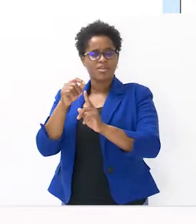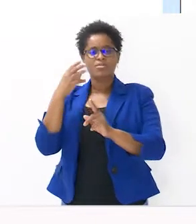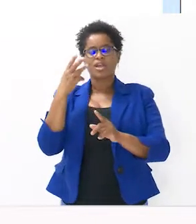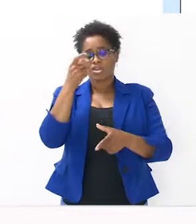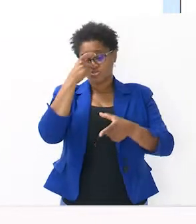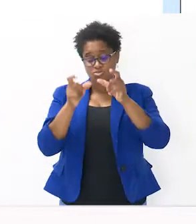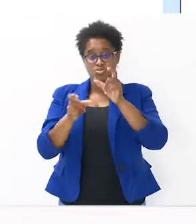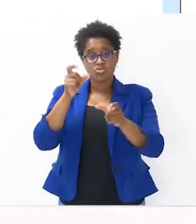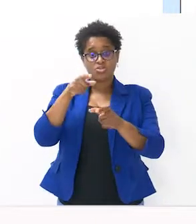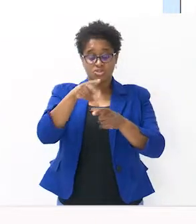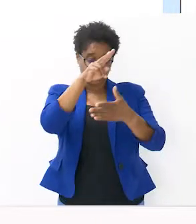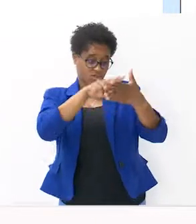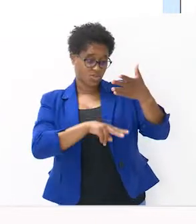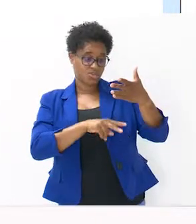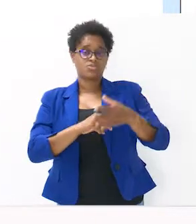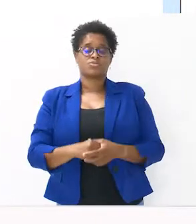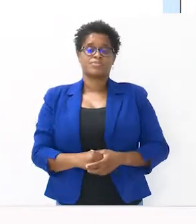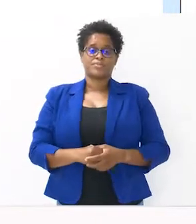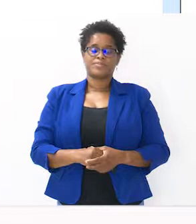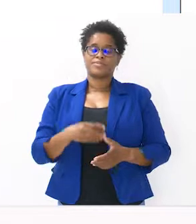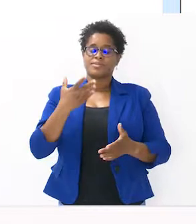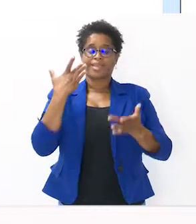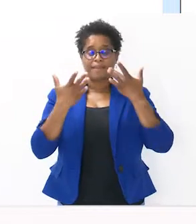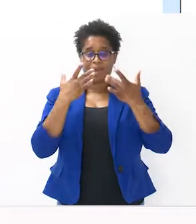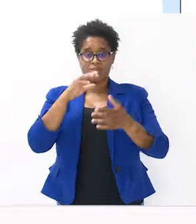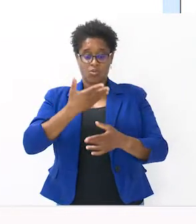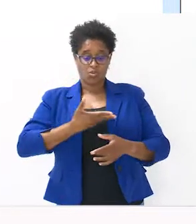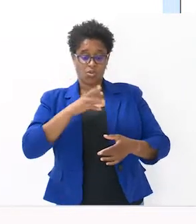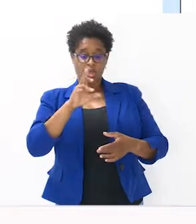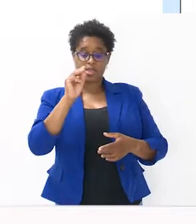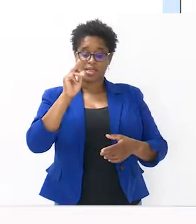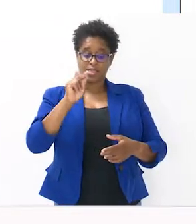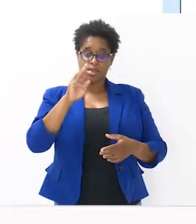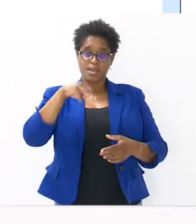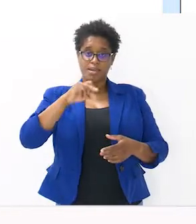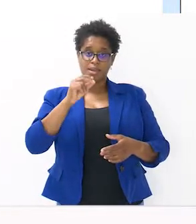as personagens desse texto dramático.